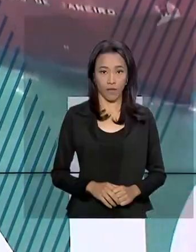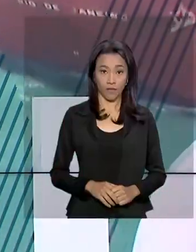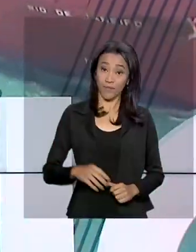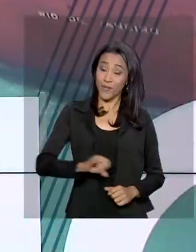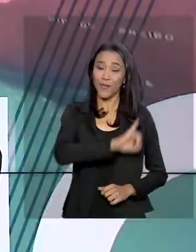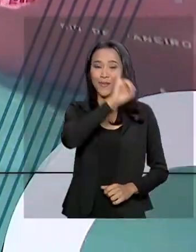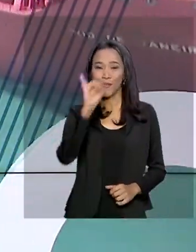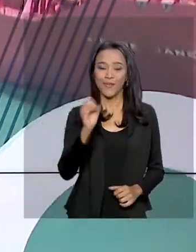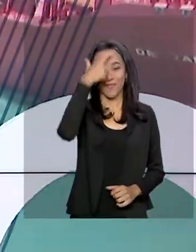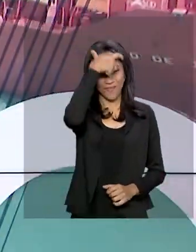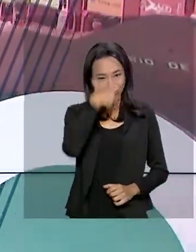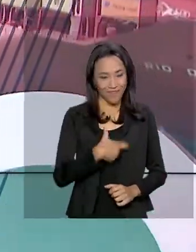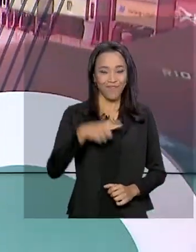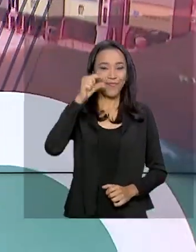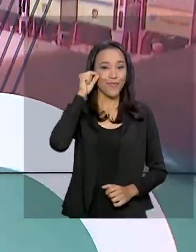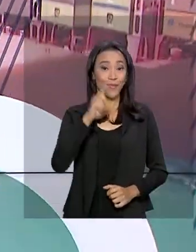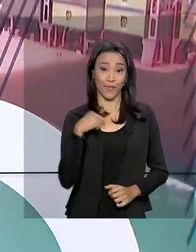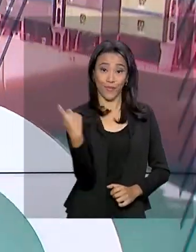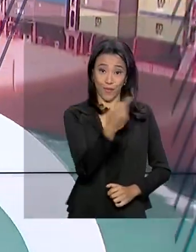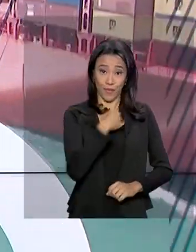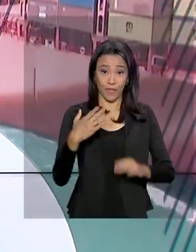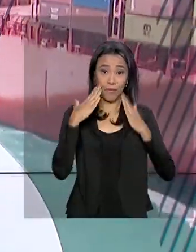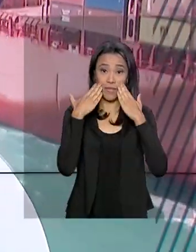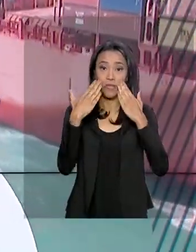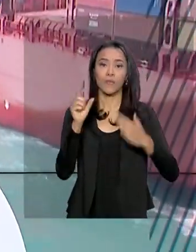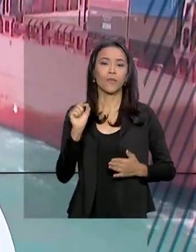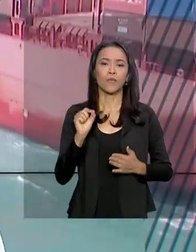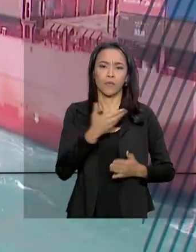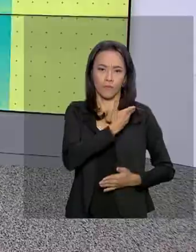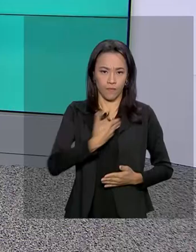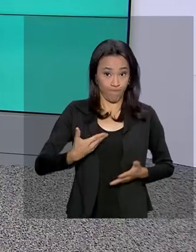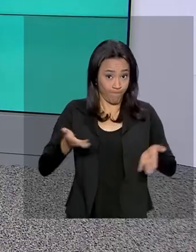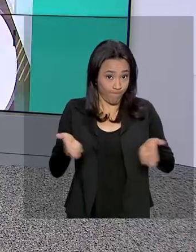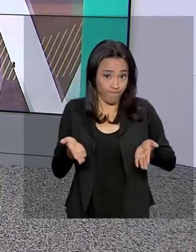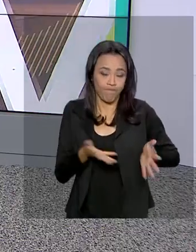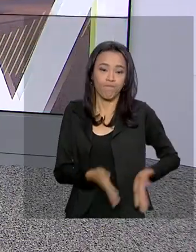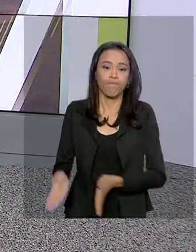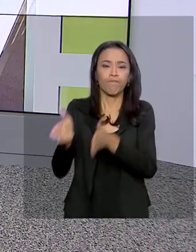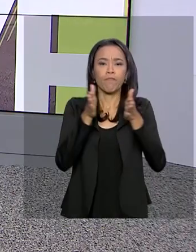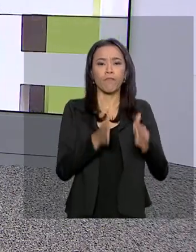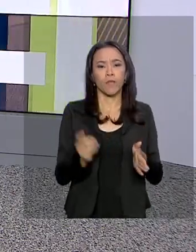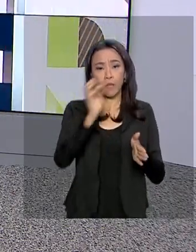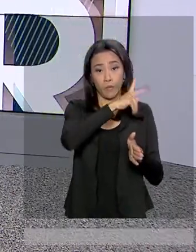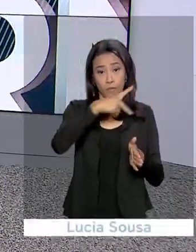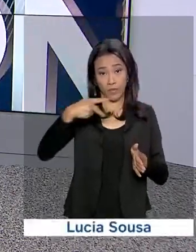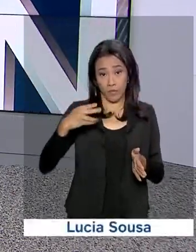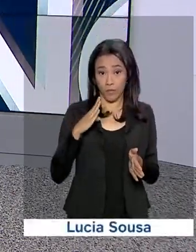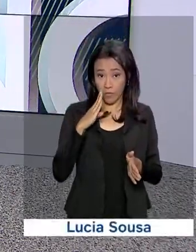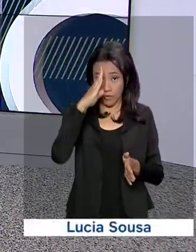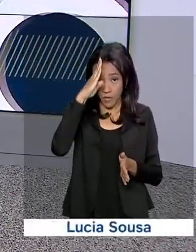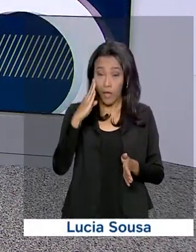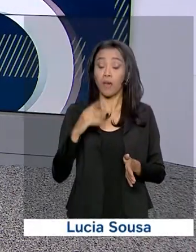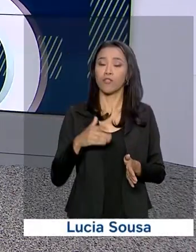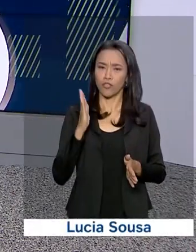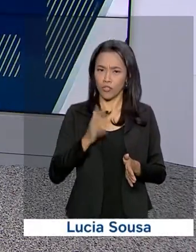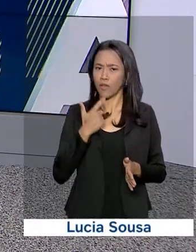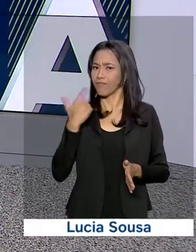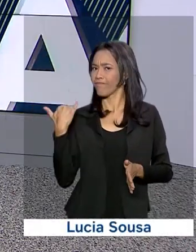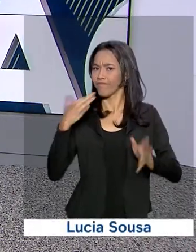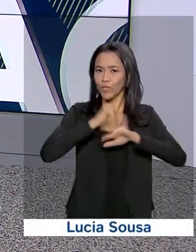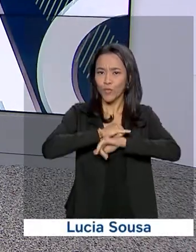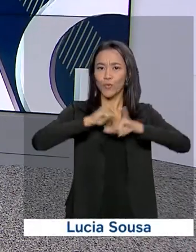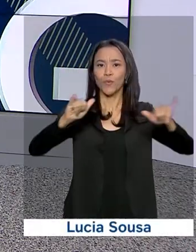Olá, eu sou o Roberto Camargo e estamos no ar com o Governo Agora. O presidente Jair Bolsonaro lançou no Palácio do